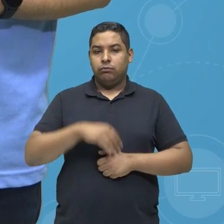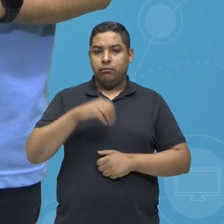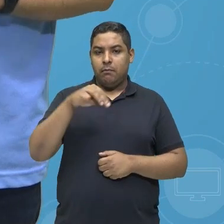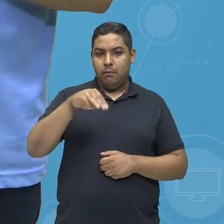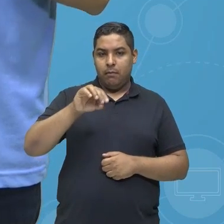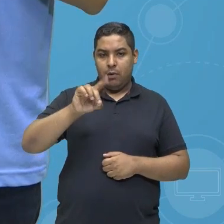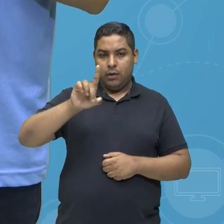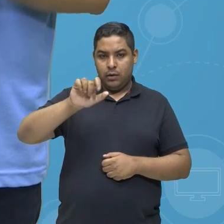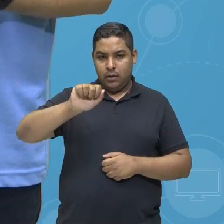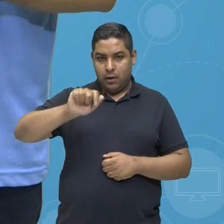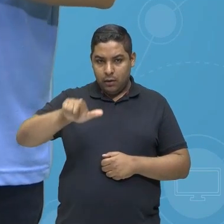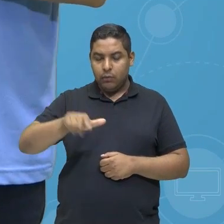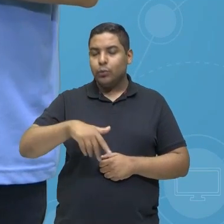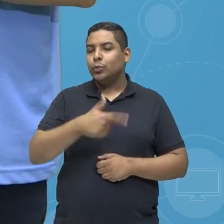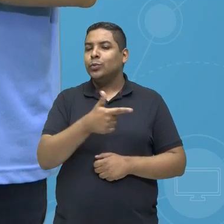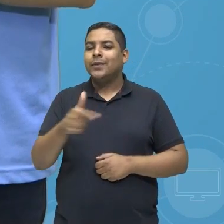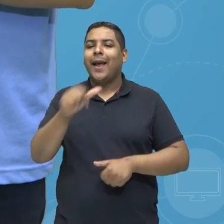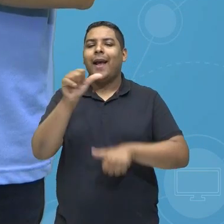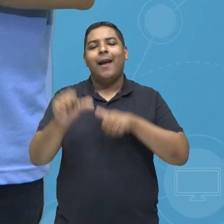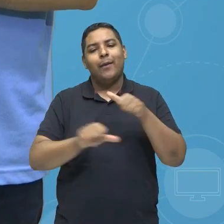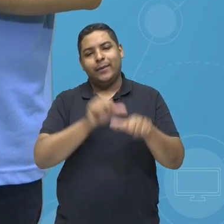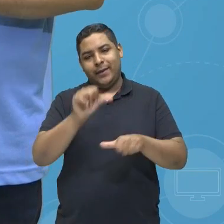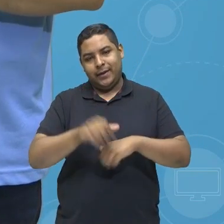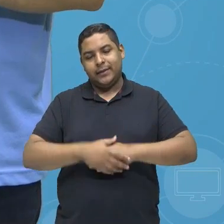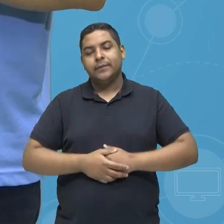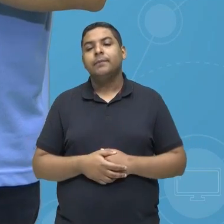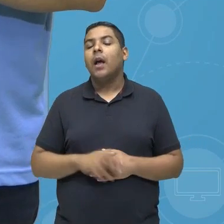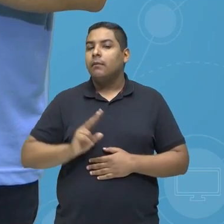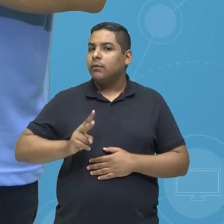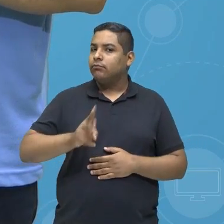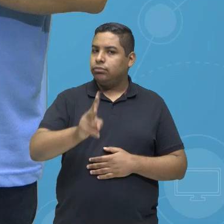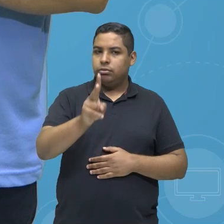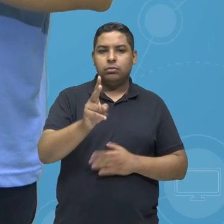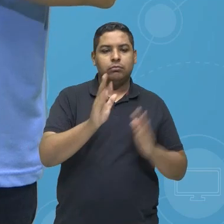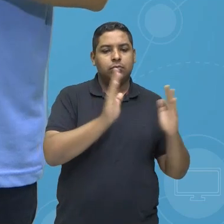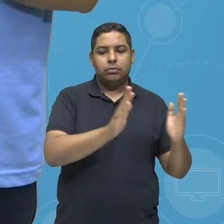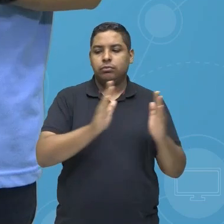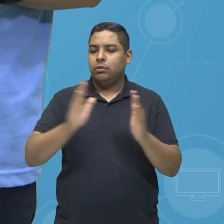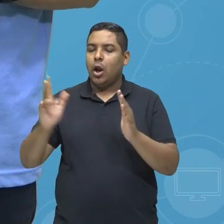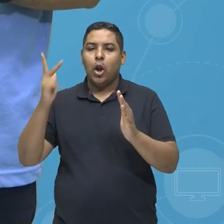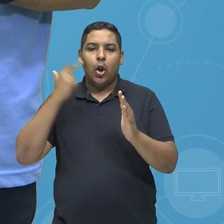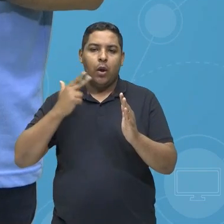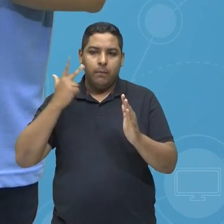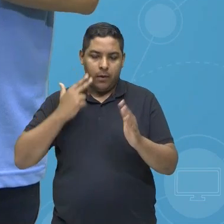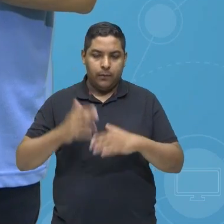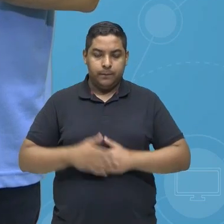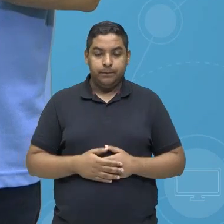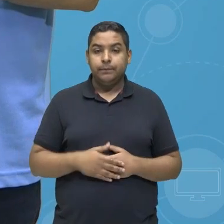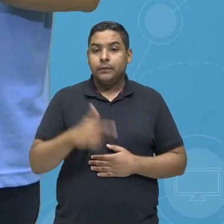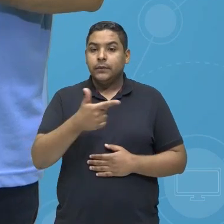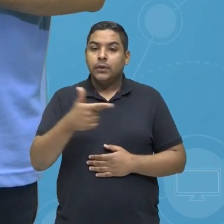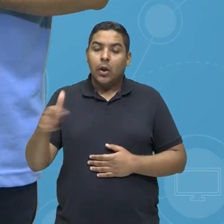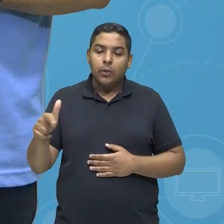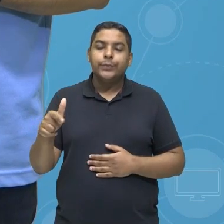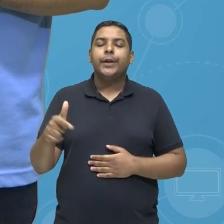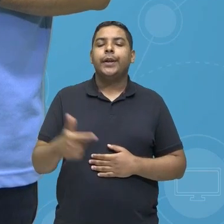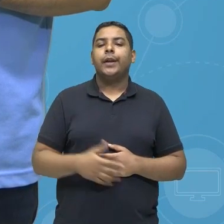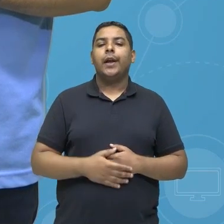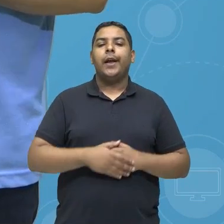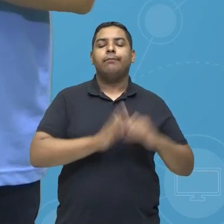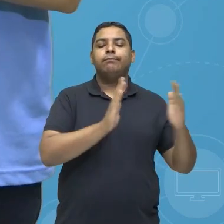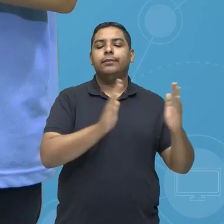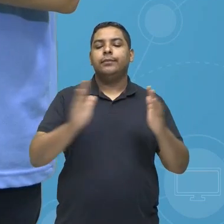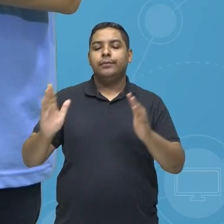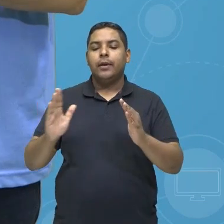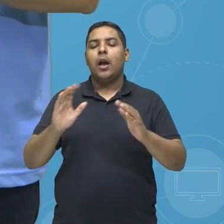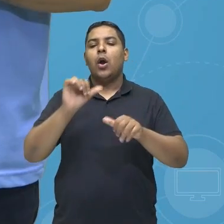tá certo? Então, eles permanecem com a sua estrutura normal. Ele não sofre nenhuma alteração quando conjugado com terceira pessoa do